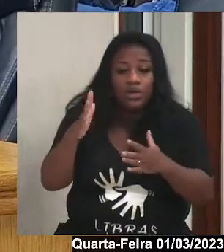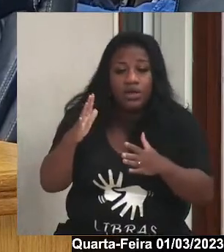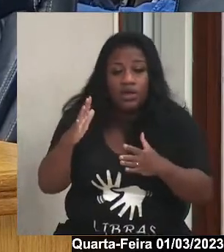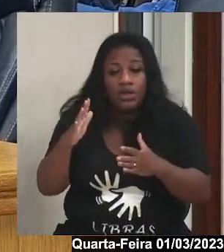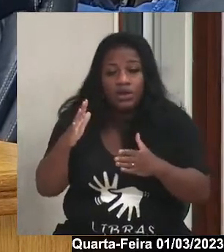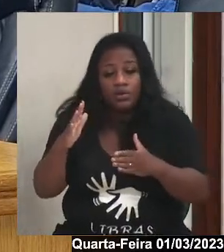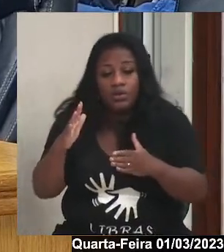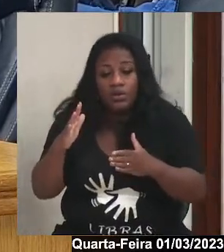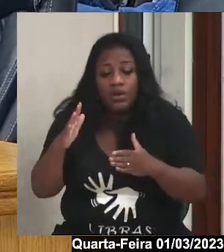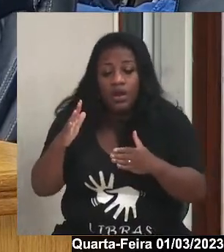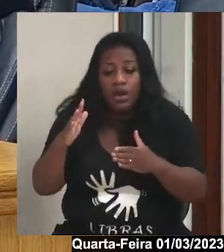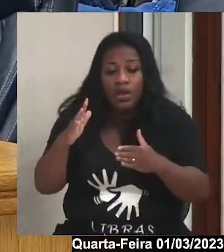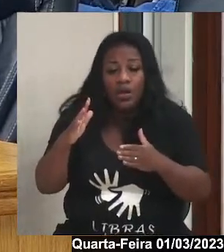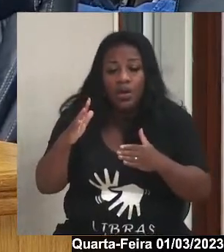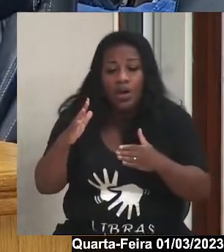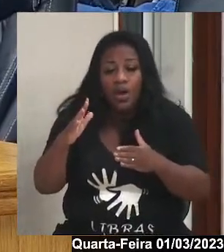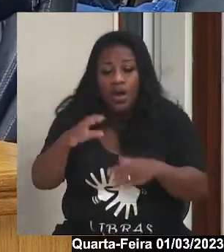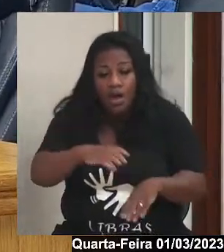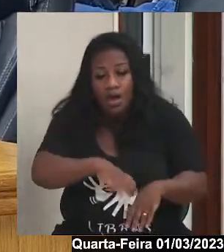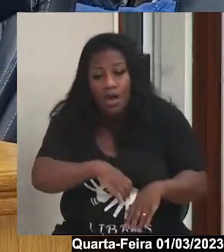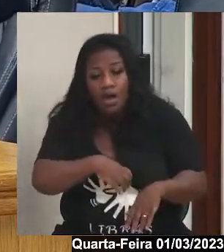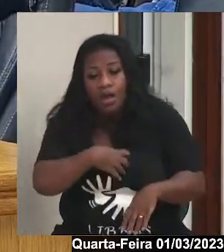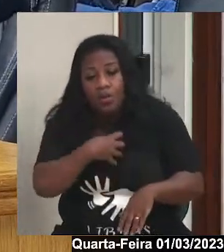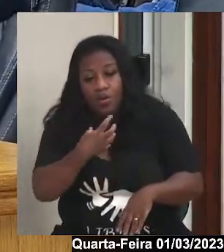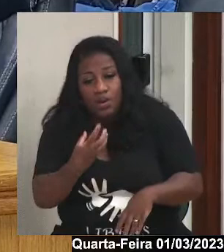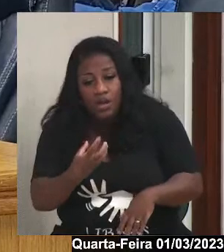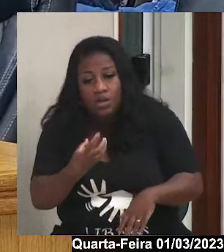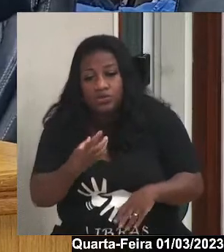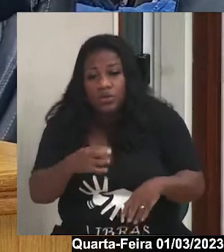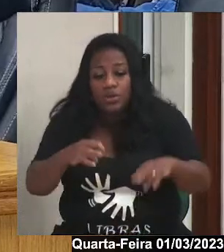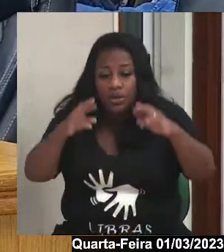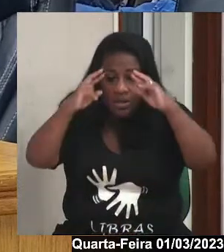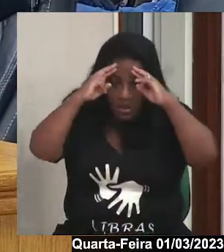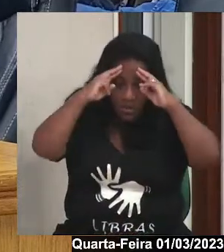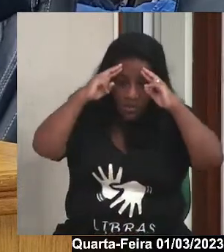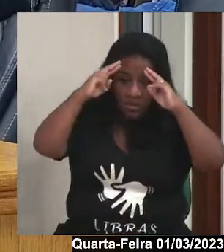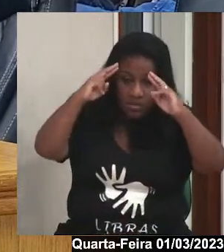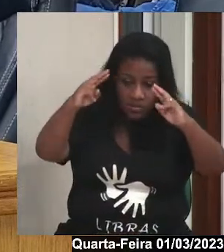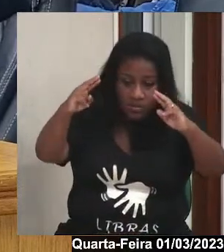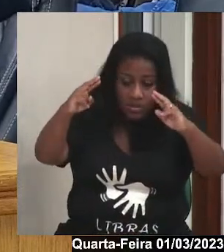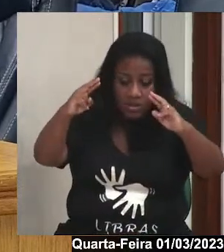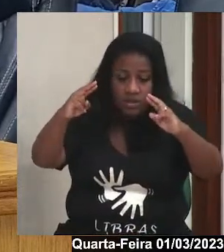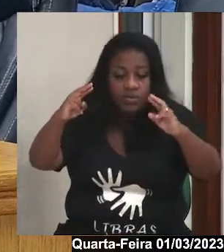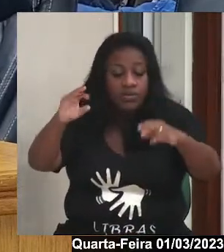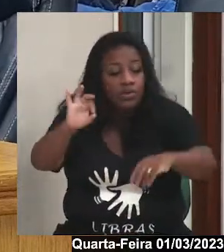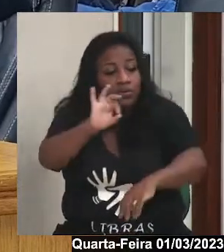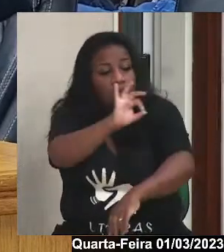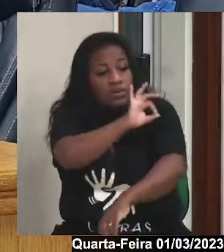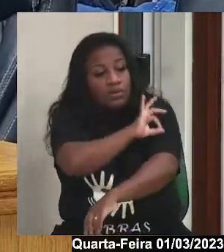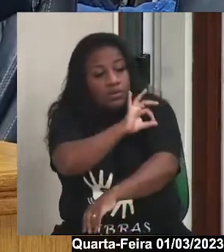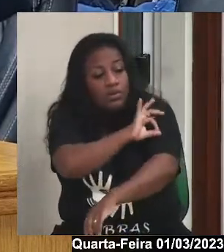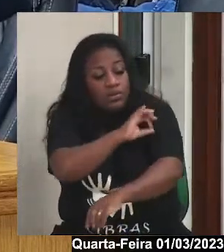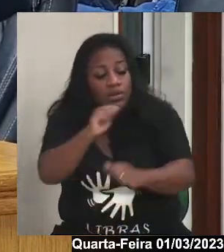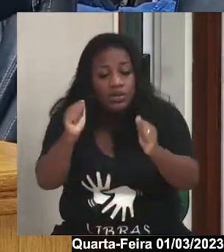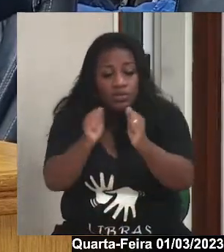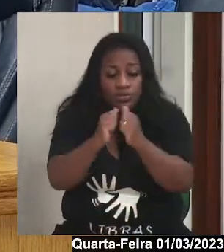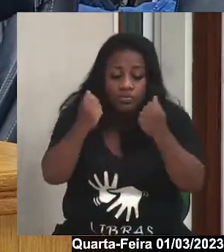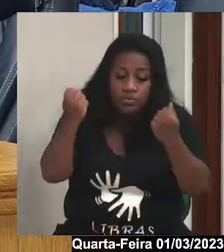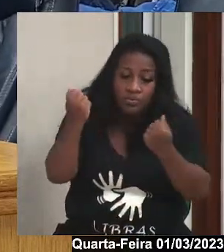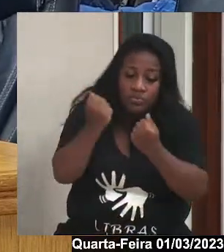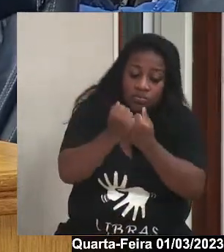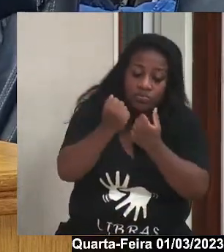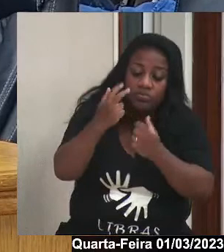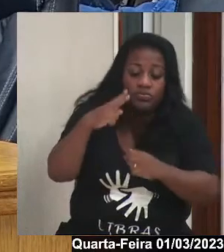né, a garra, a coragem e, acima de tudo, né, o respeito pela população que o prefeito Ney Santos, juntamente